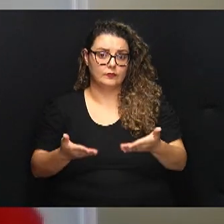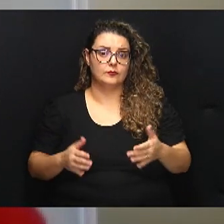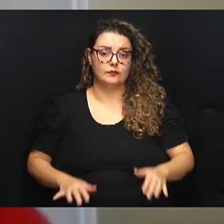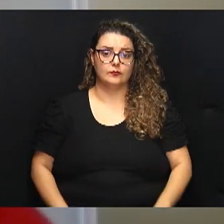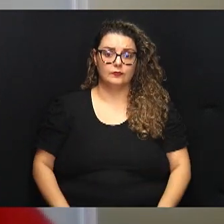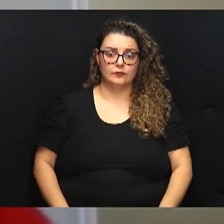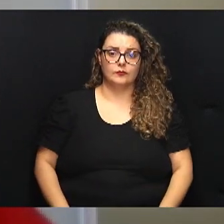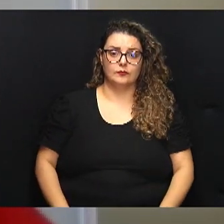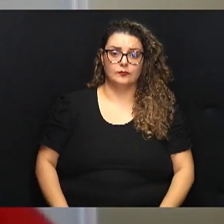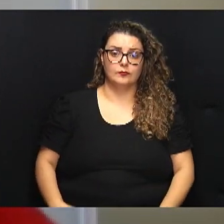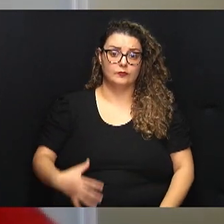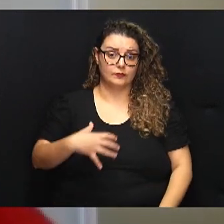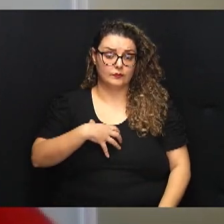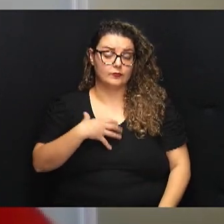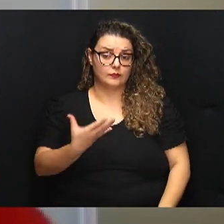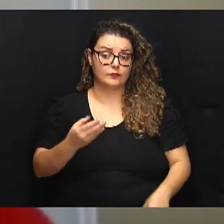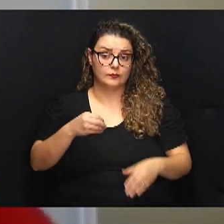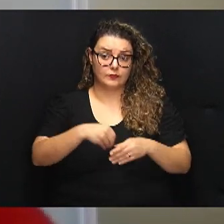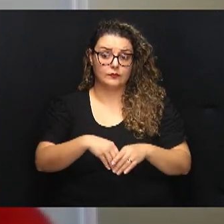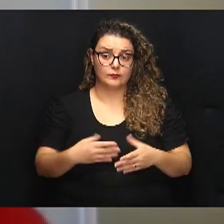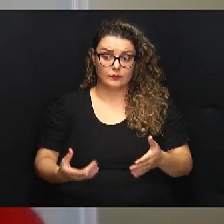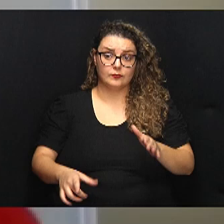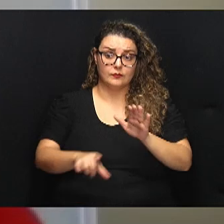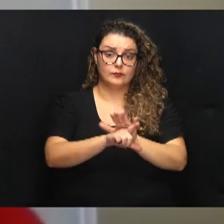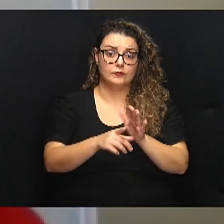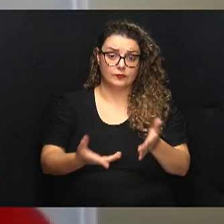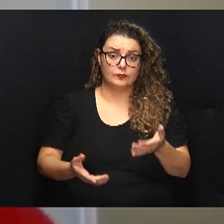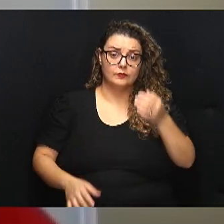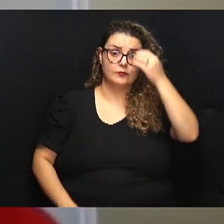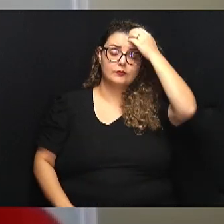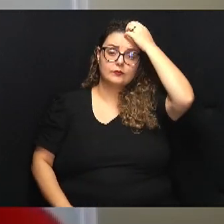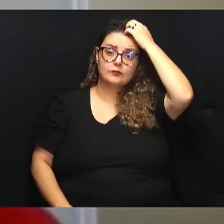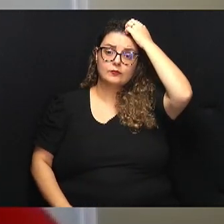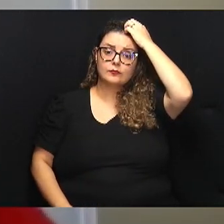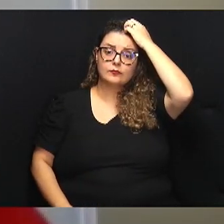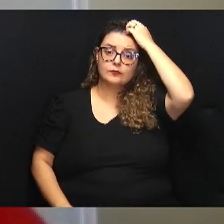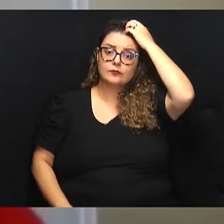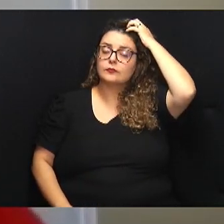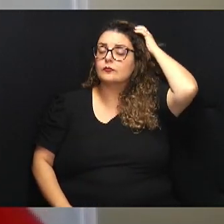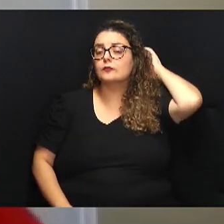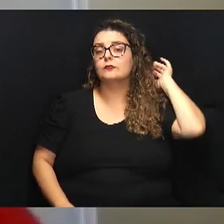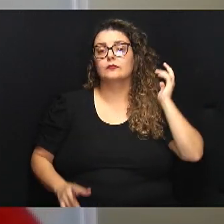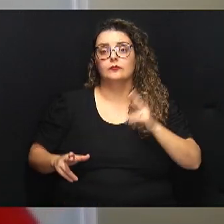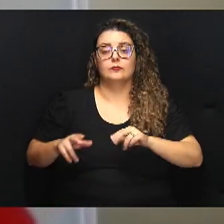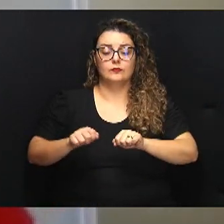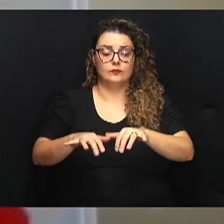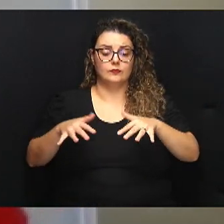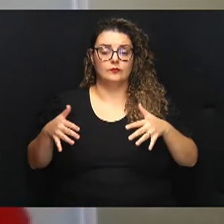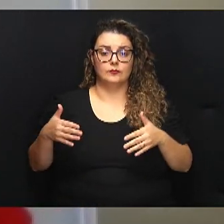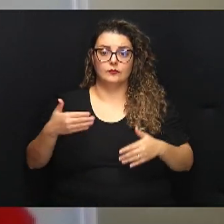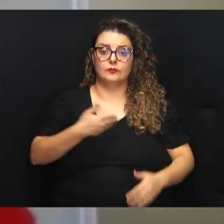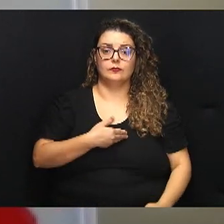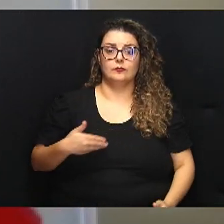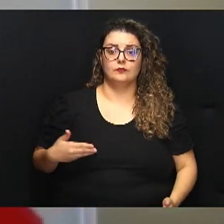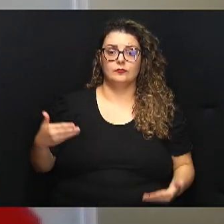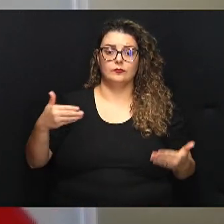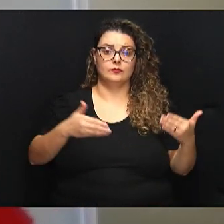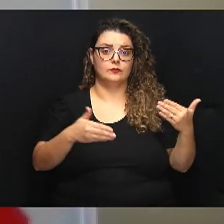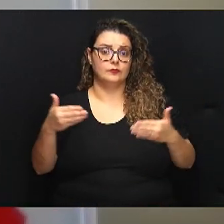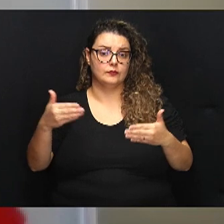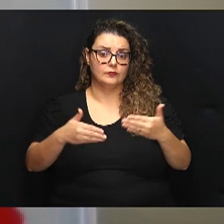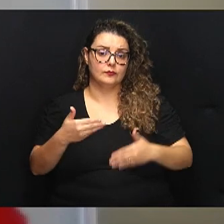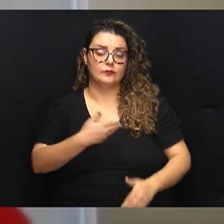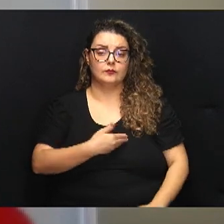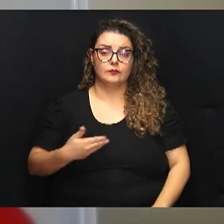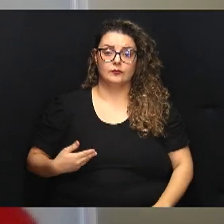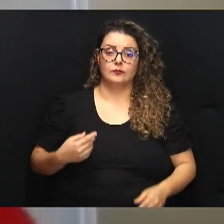os modos que são previstos na legislação, como audiências públicas, participações públicas